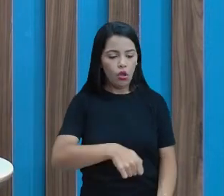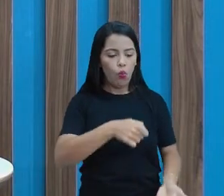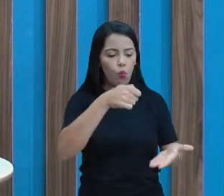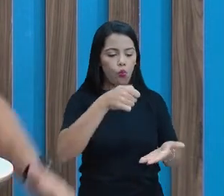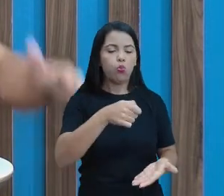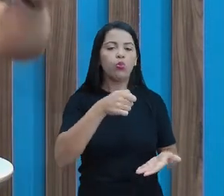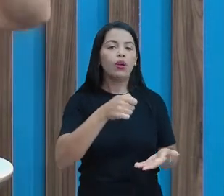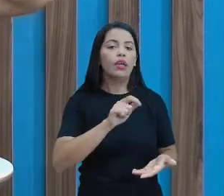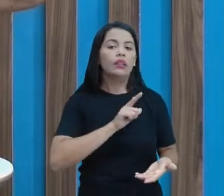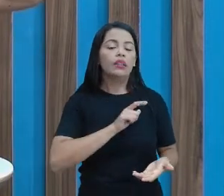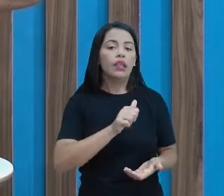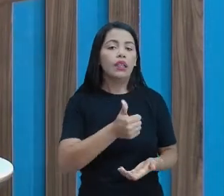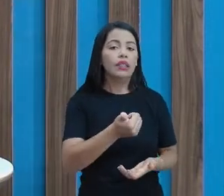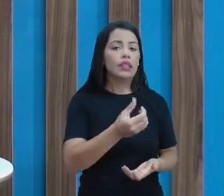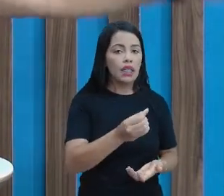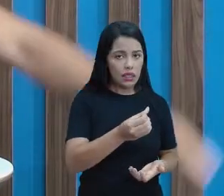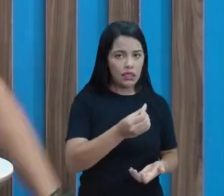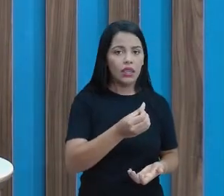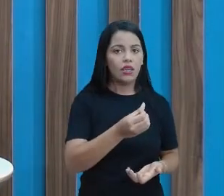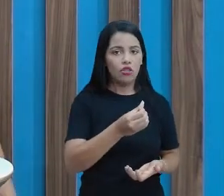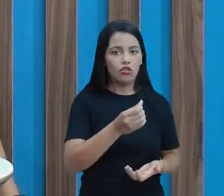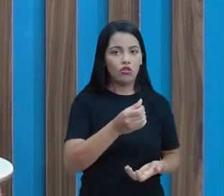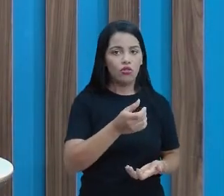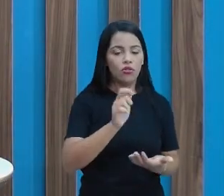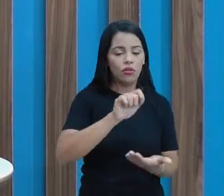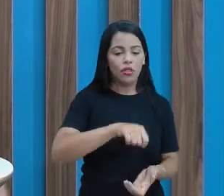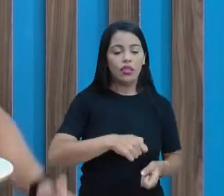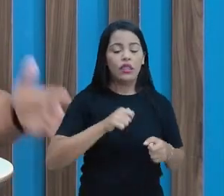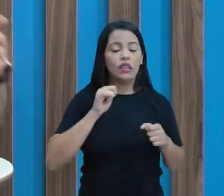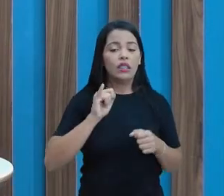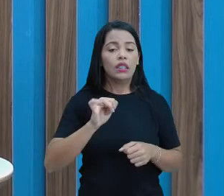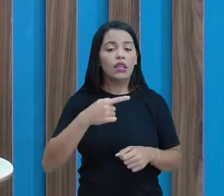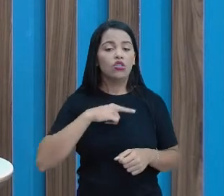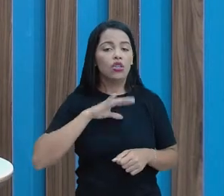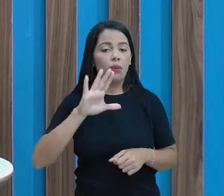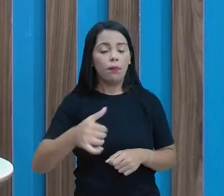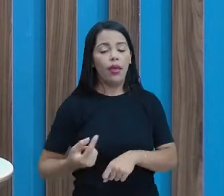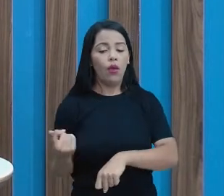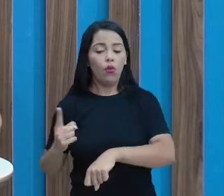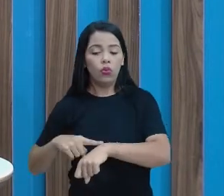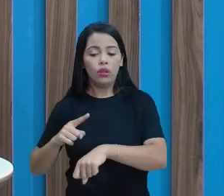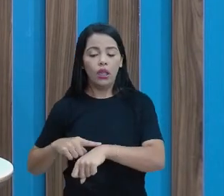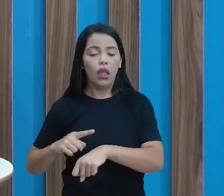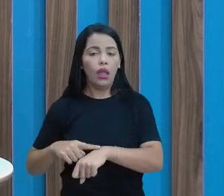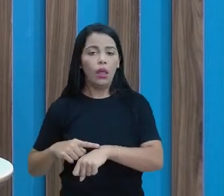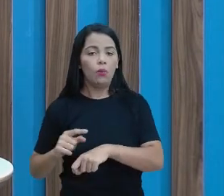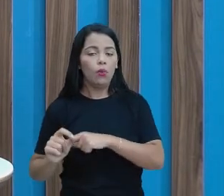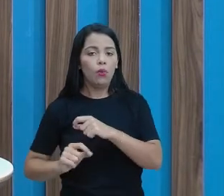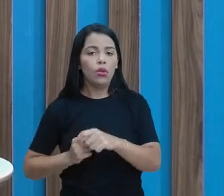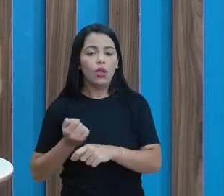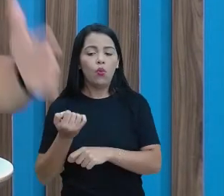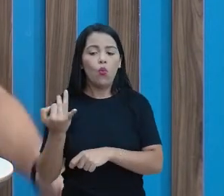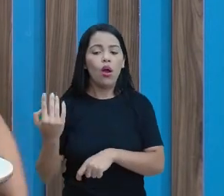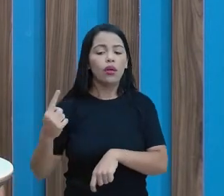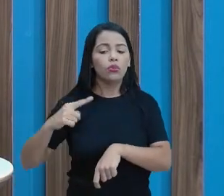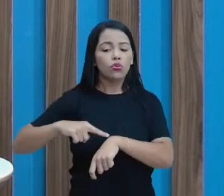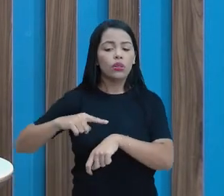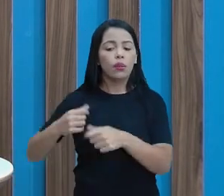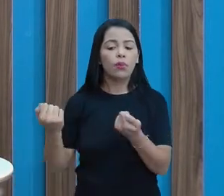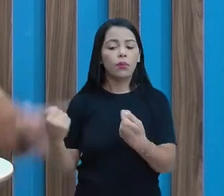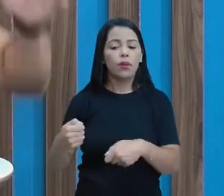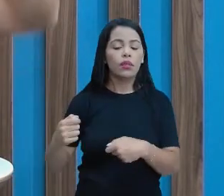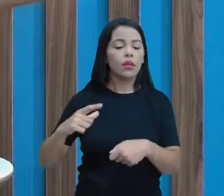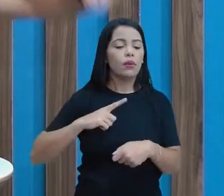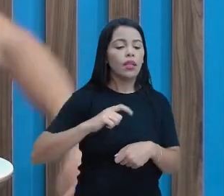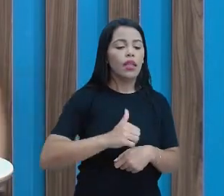por exemplo, tinha 16 baldes, certo? Se a gente pega o tempo aí e coloca para quanto tempo são necessários para